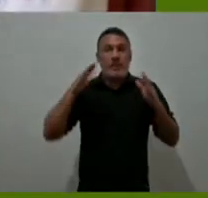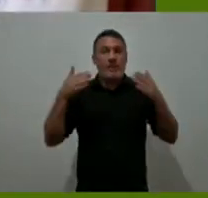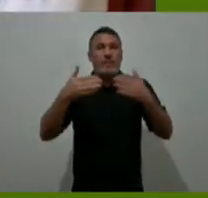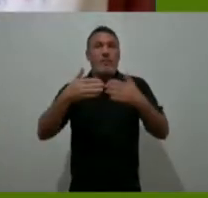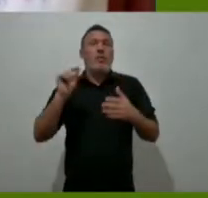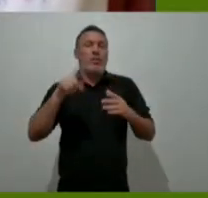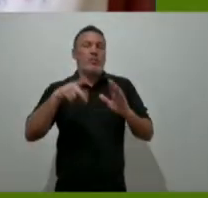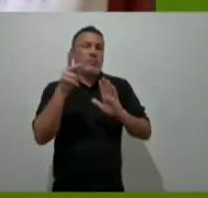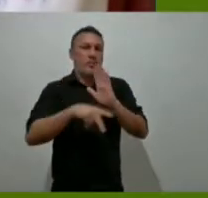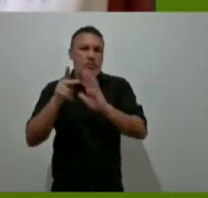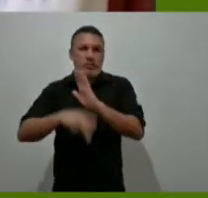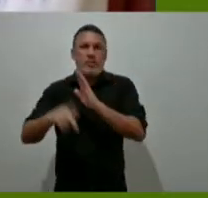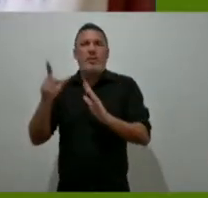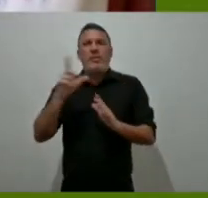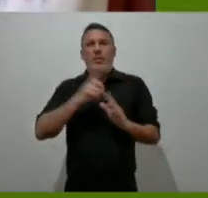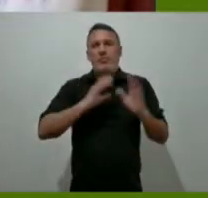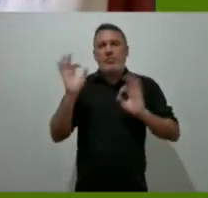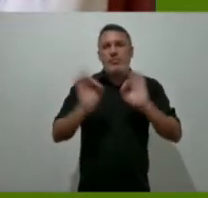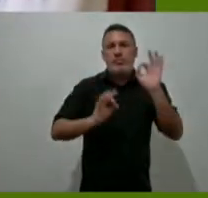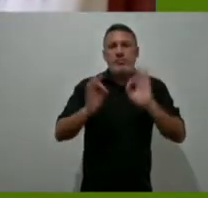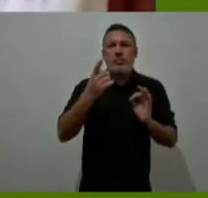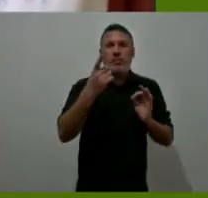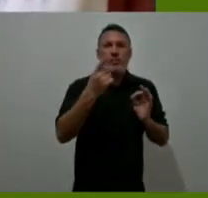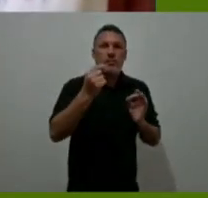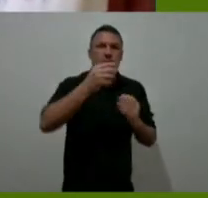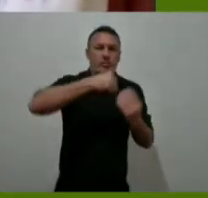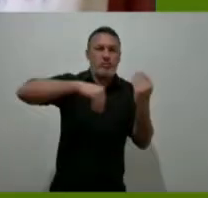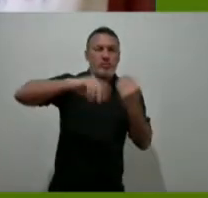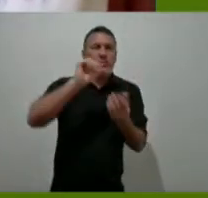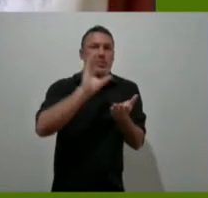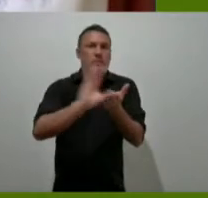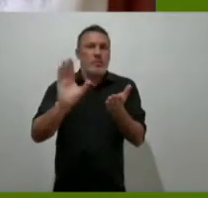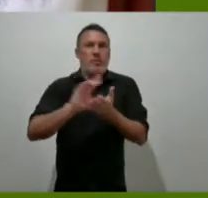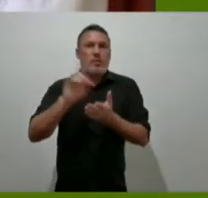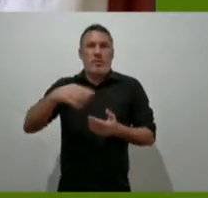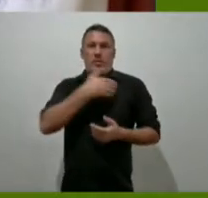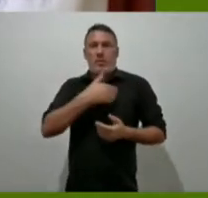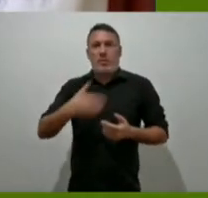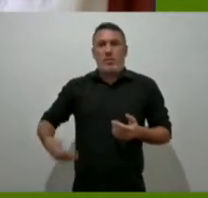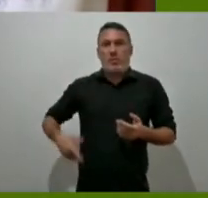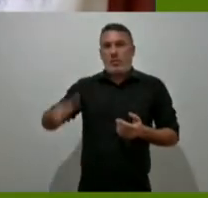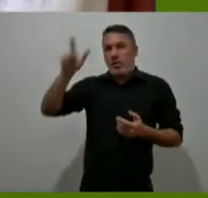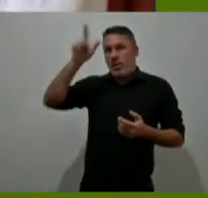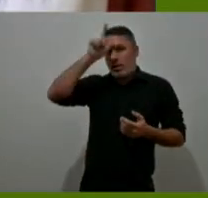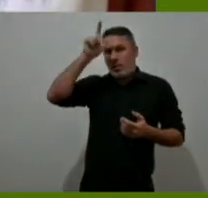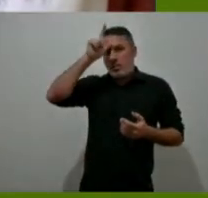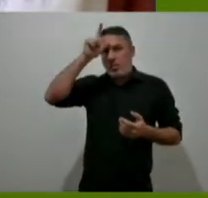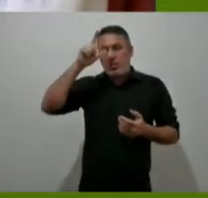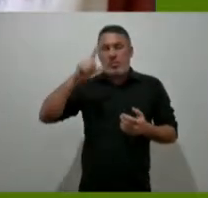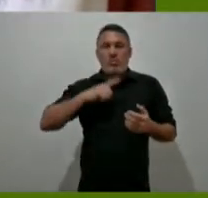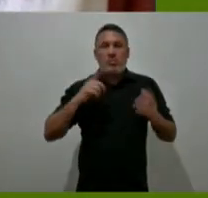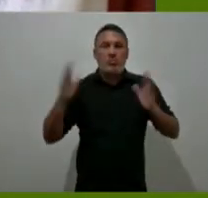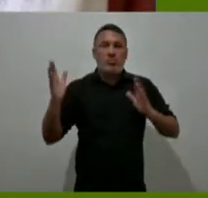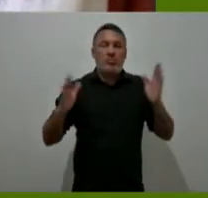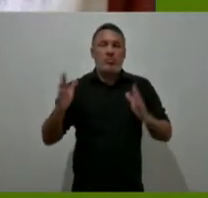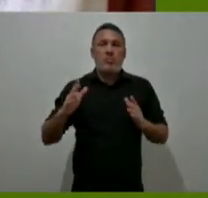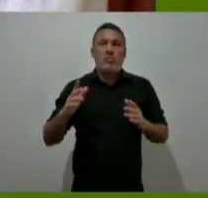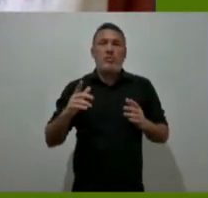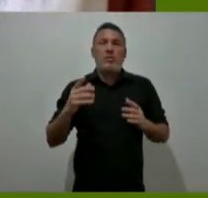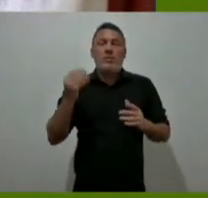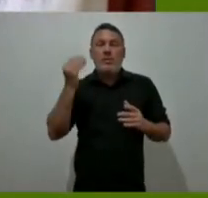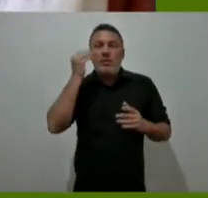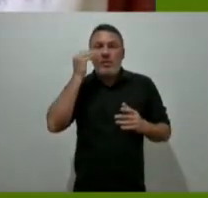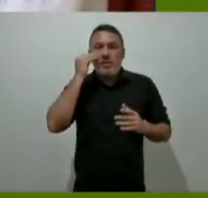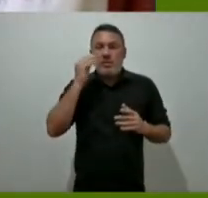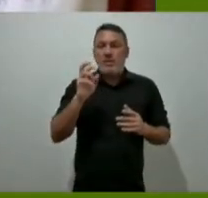está sendo financiado pelo governo alemão. Nós vamos estar recuperando em torno de 5 mil nascentes e vamos estar